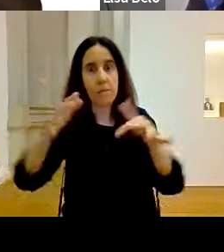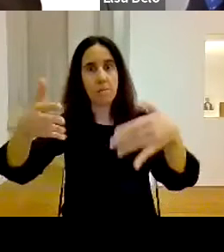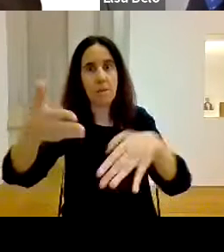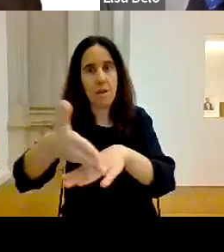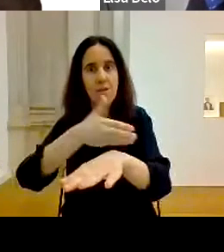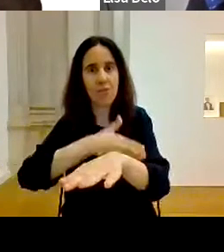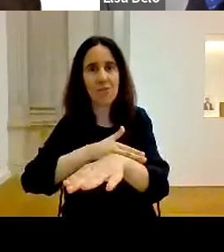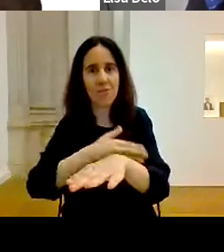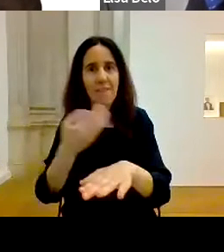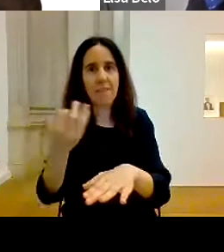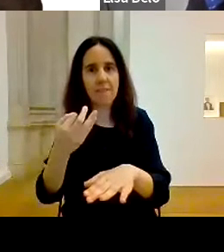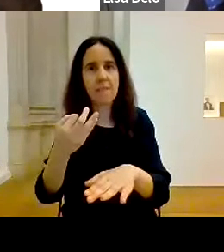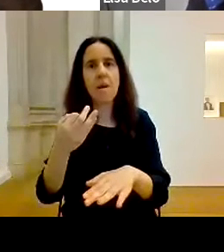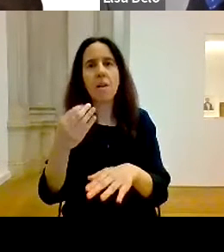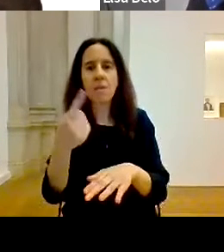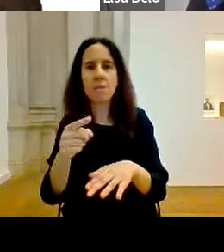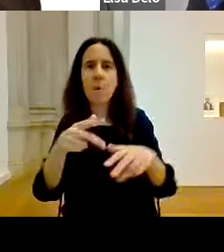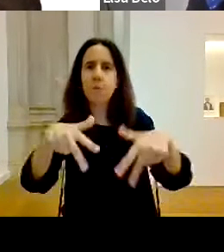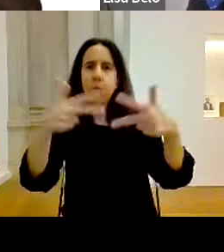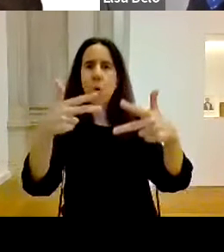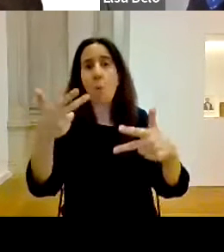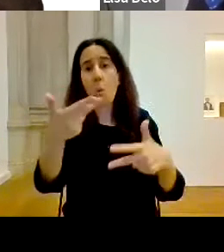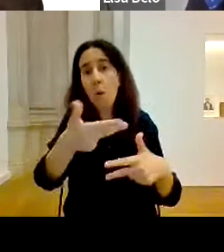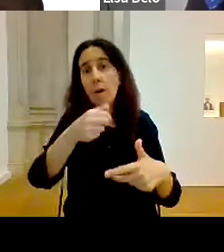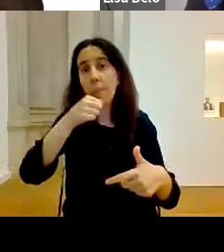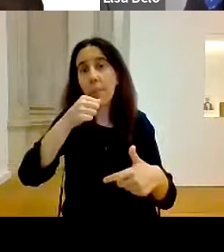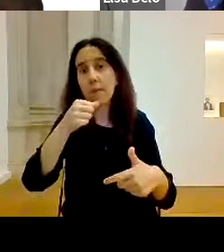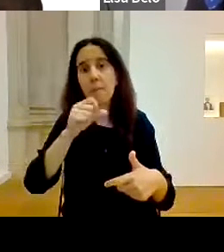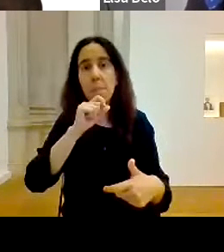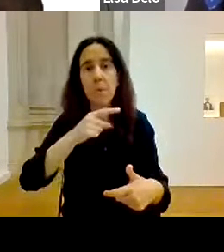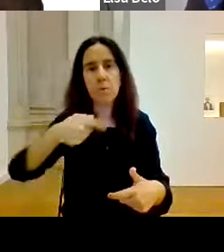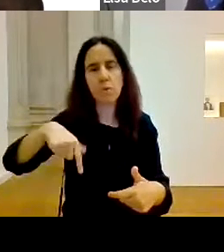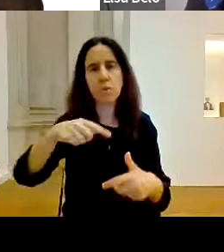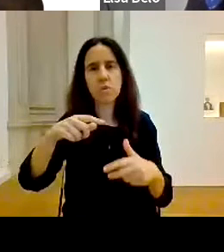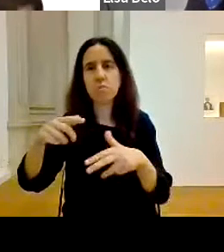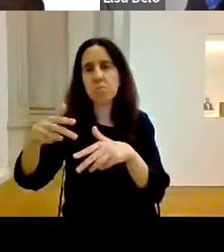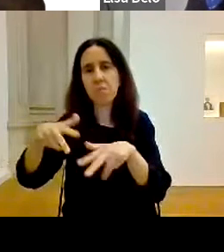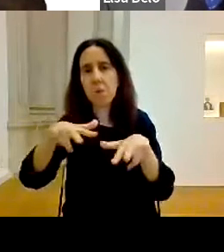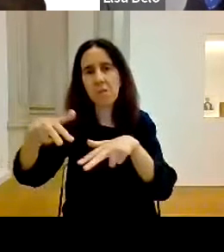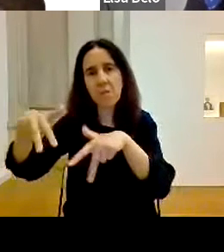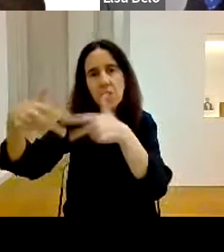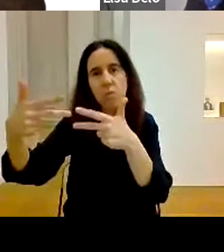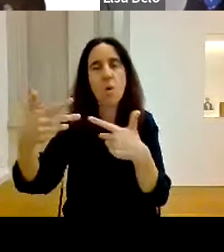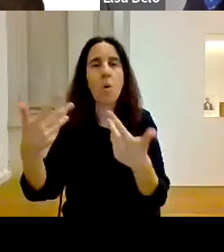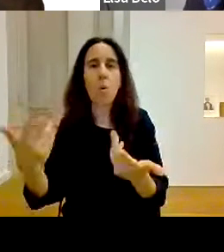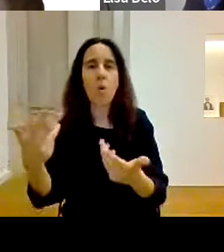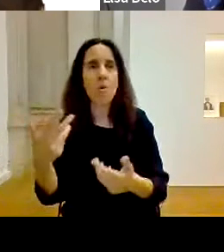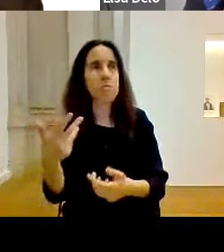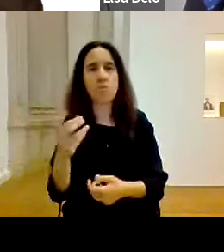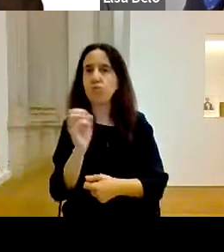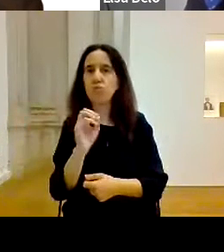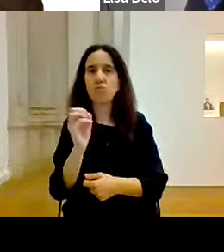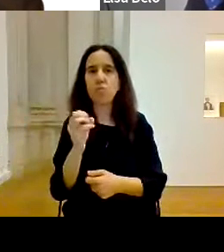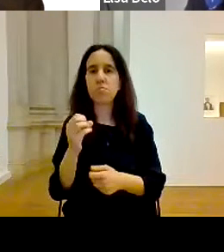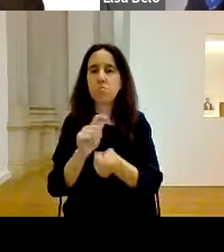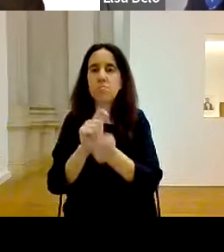não usávamos já a videoconferência, ou pelo menos não tínhamos esses recursos, não podíamos fazer videochamada, ou quantos, quer dizer, aqui não houve nenhum salto,